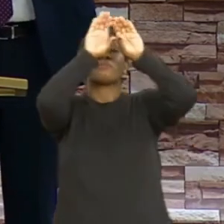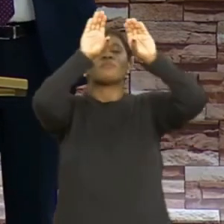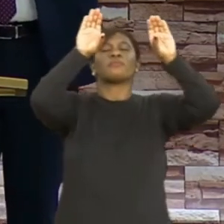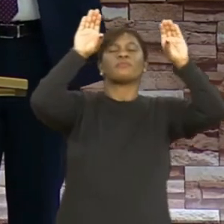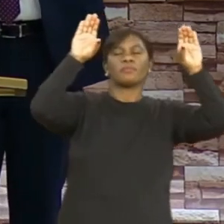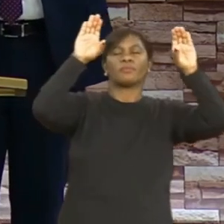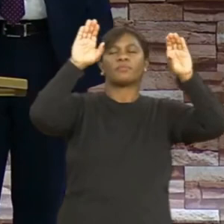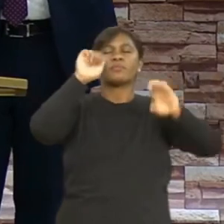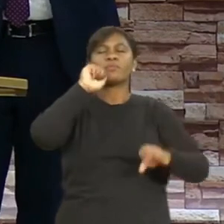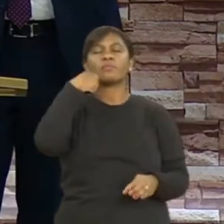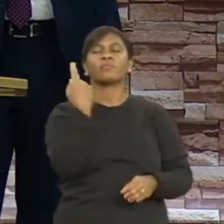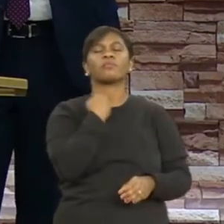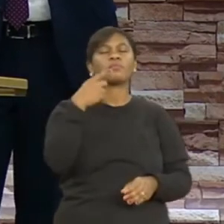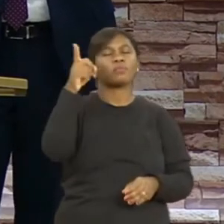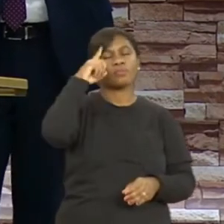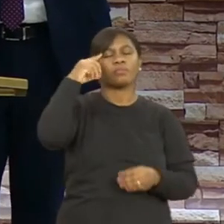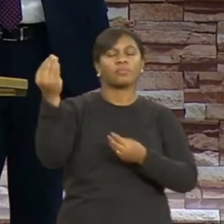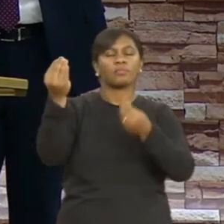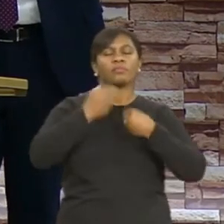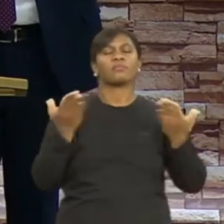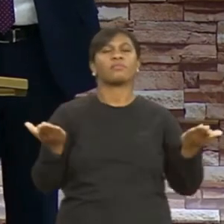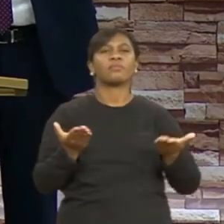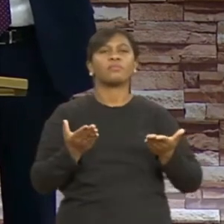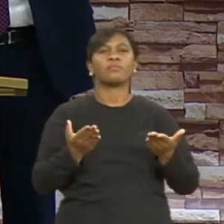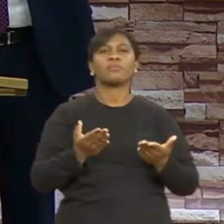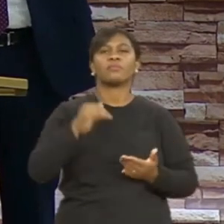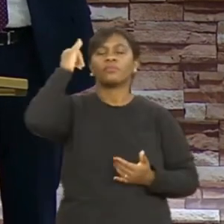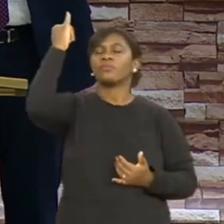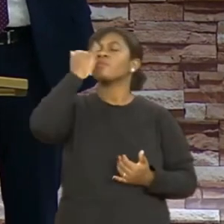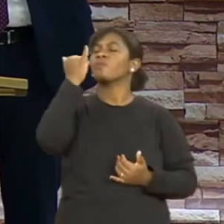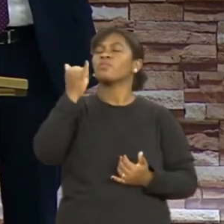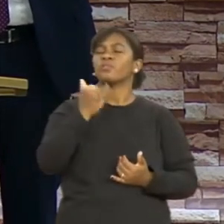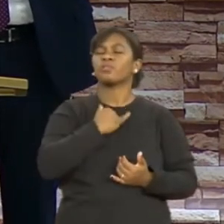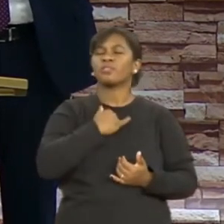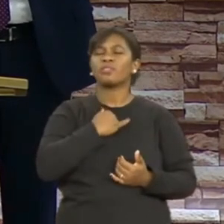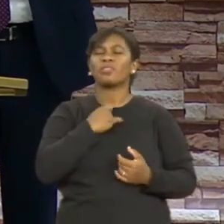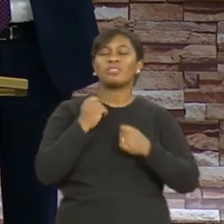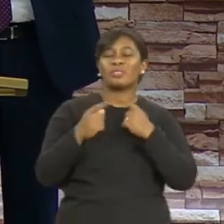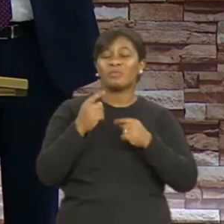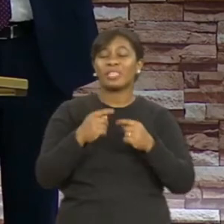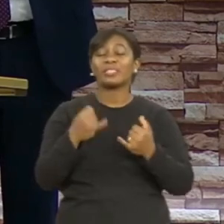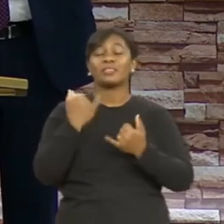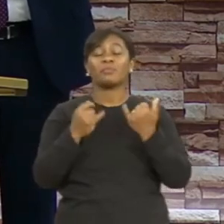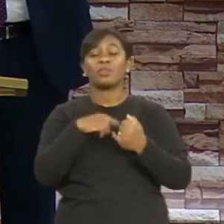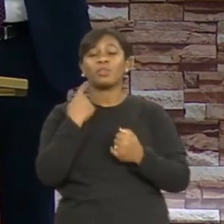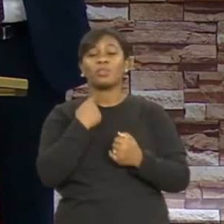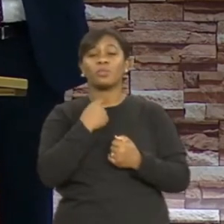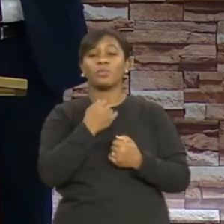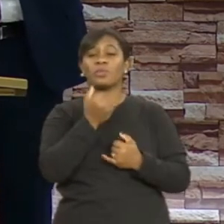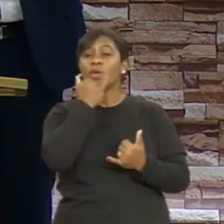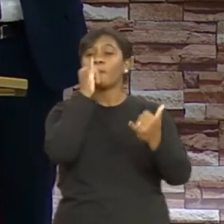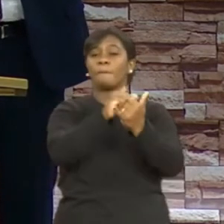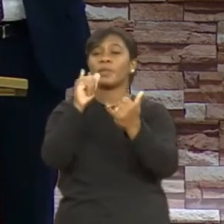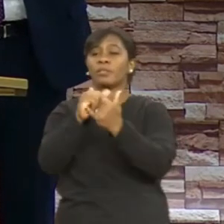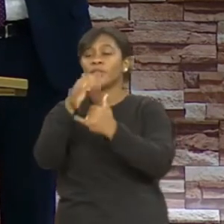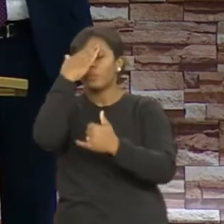terra como nos céus. O pão nosso de cada dia nos dai hoje, perdoa as nossas dívidas, assim como nós perdoamos